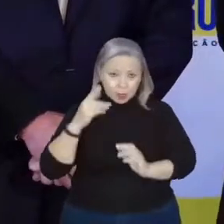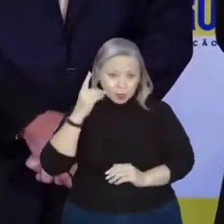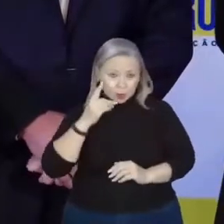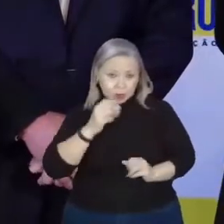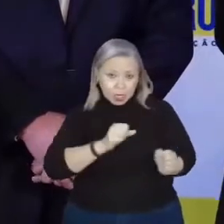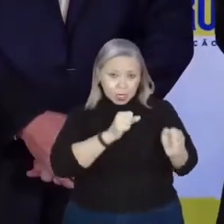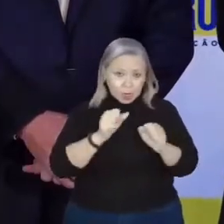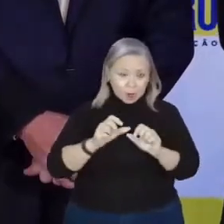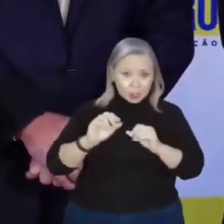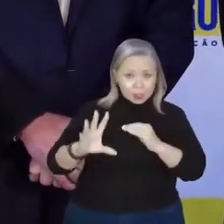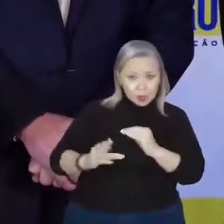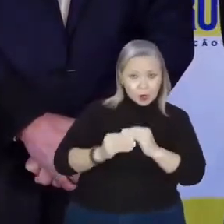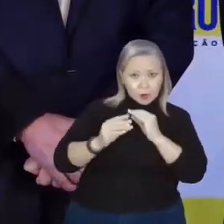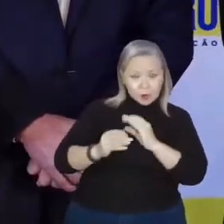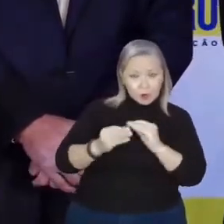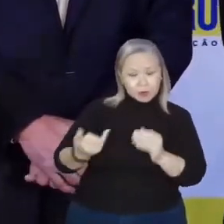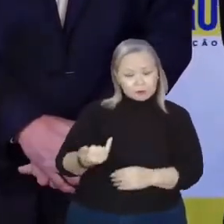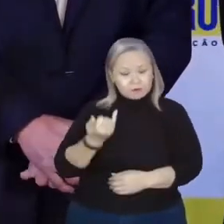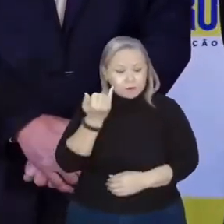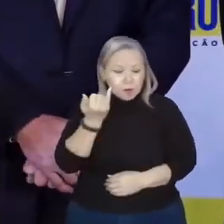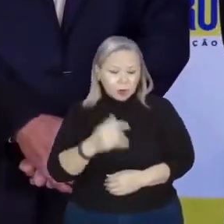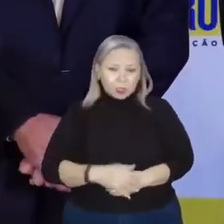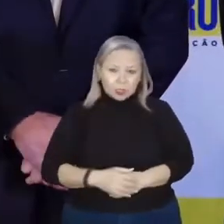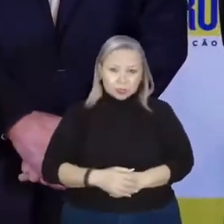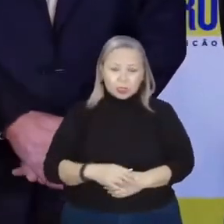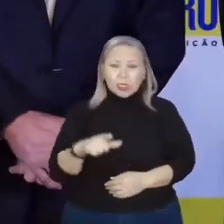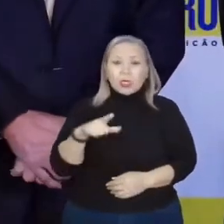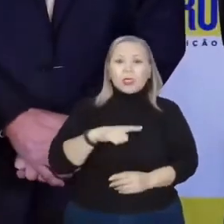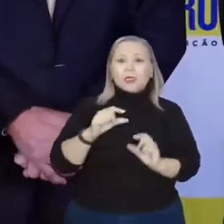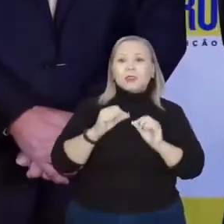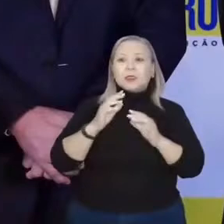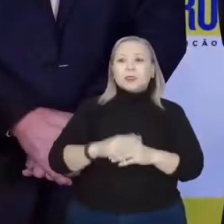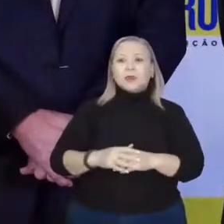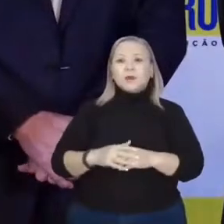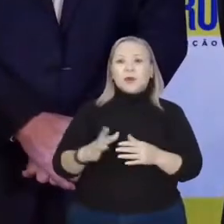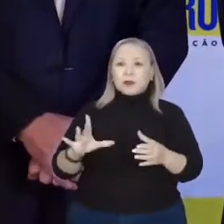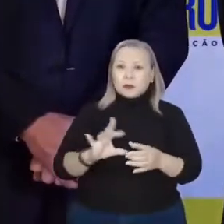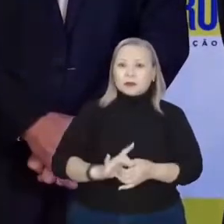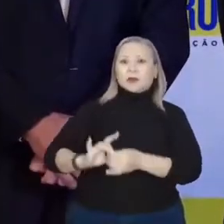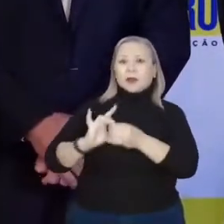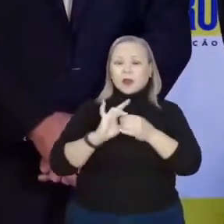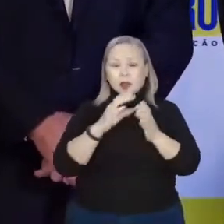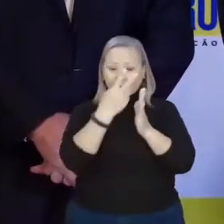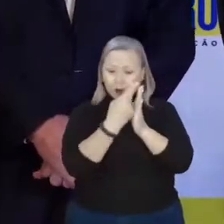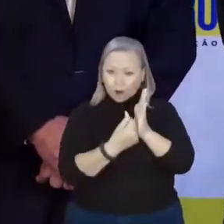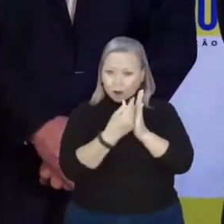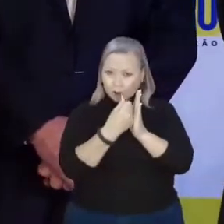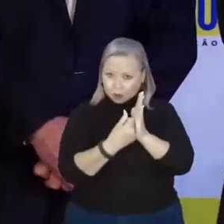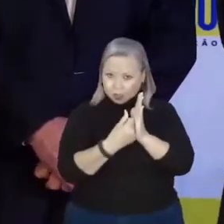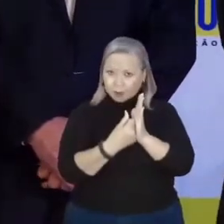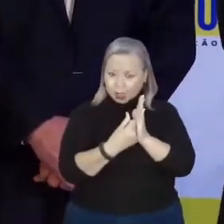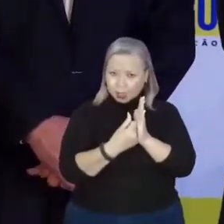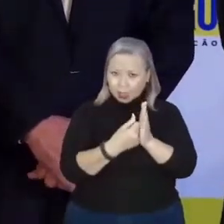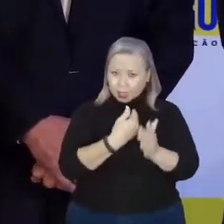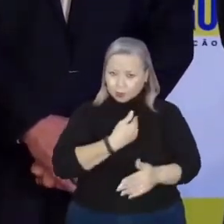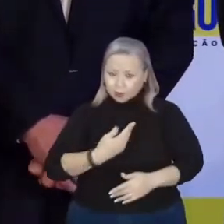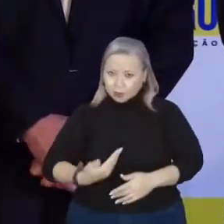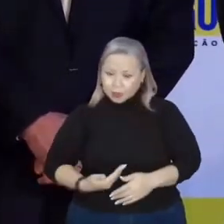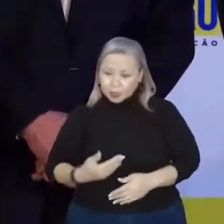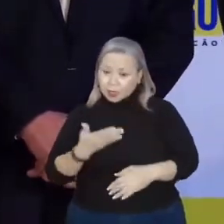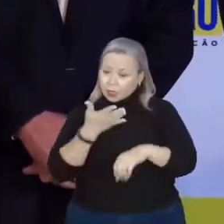emenda muito importante se ela estiver acoplada ao orçamento do governo e às obras preferenciais do